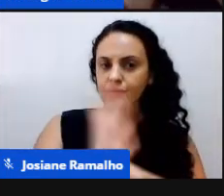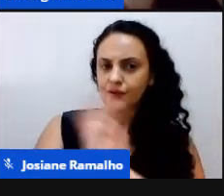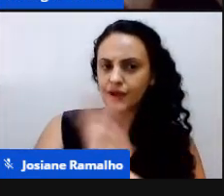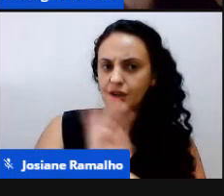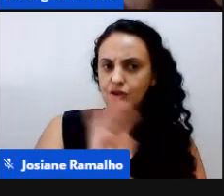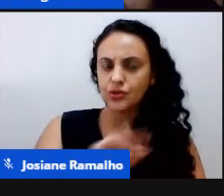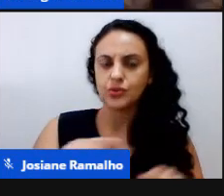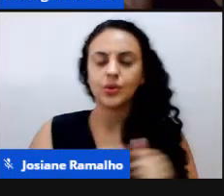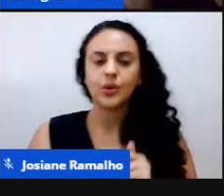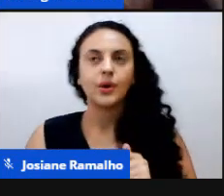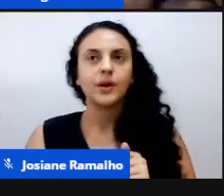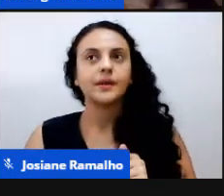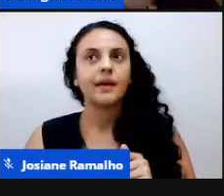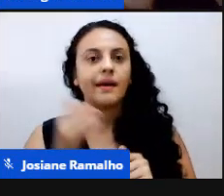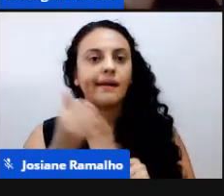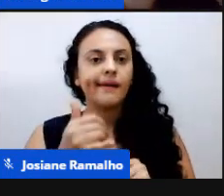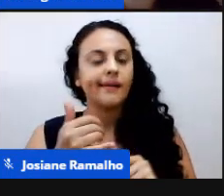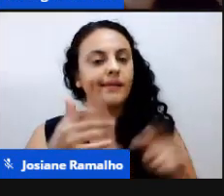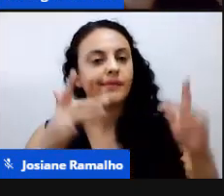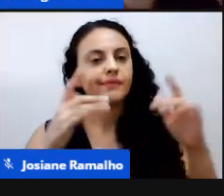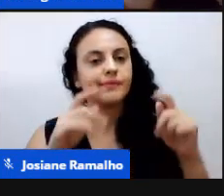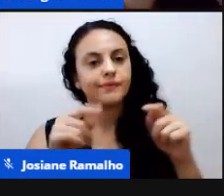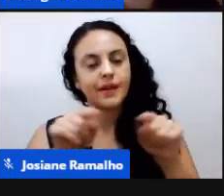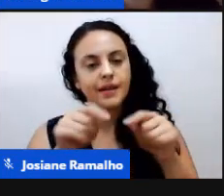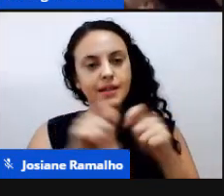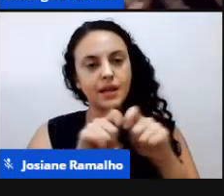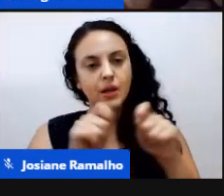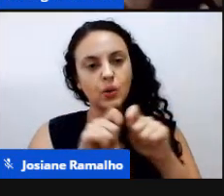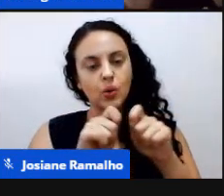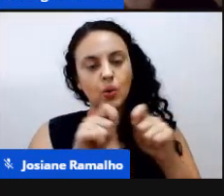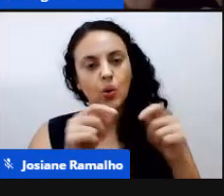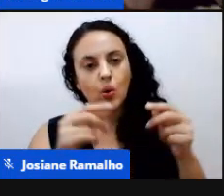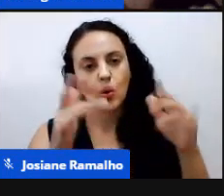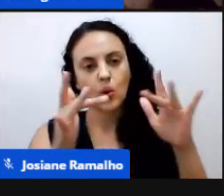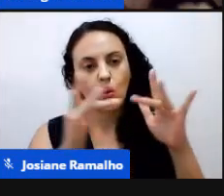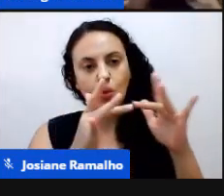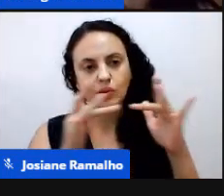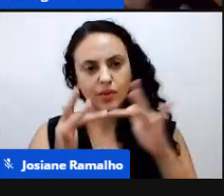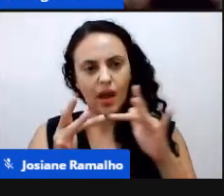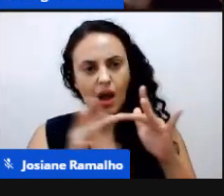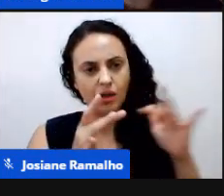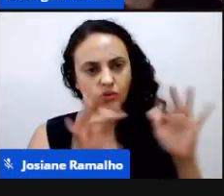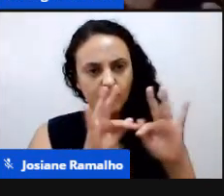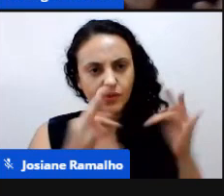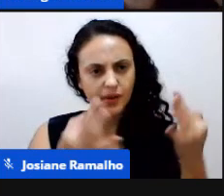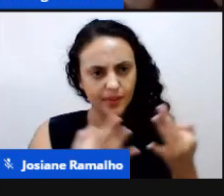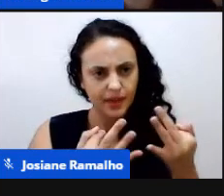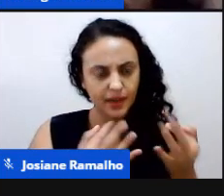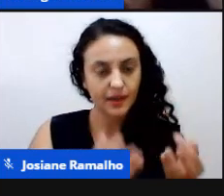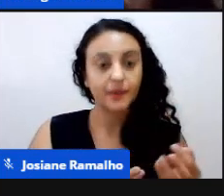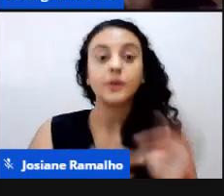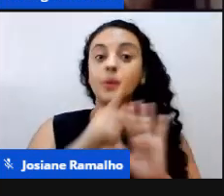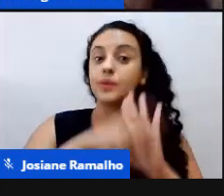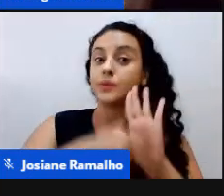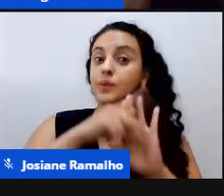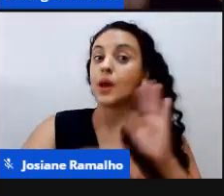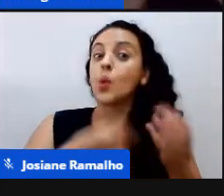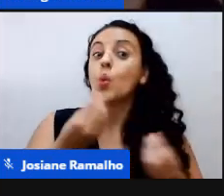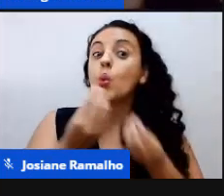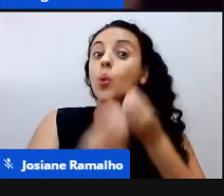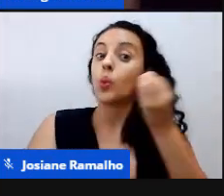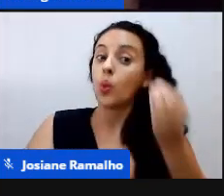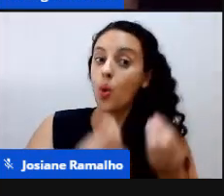contato com os pais? Como que você está fazendo isso? Né? É o como, o planejamento é o como fazer, é como você